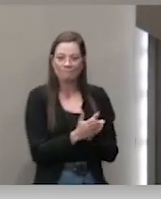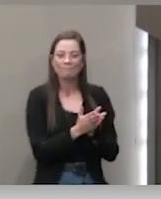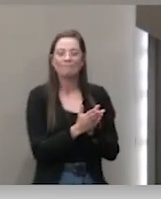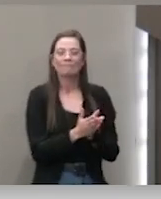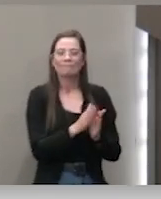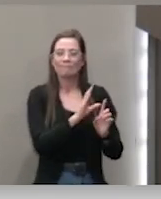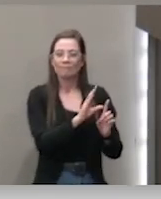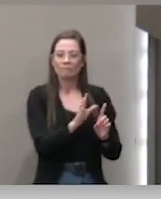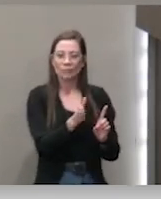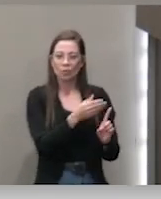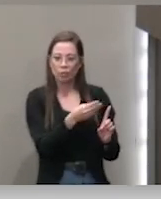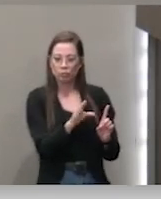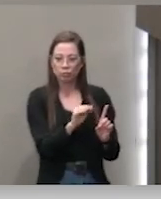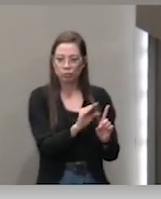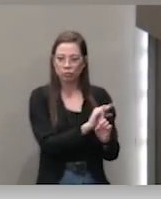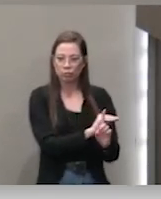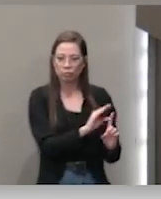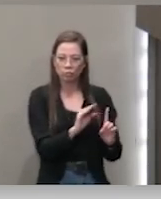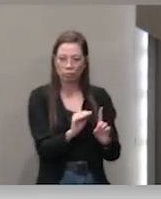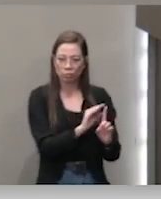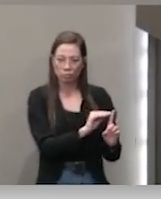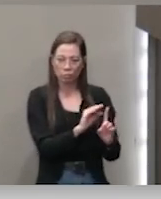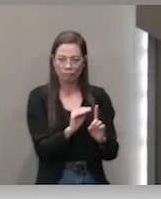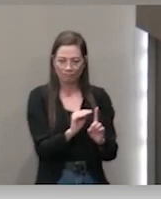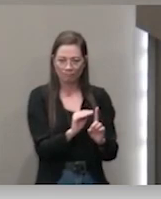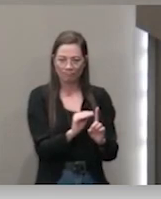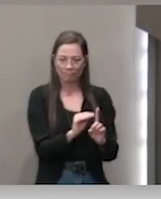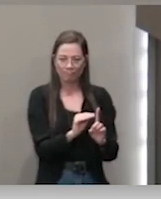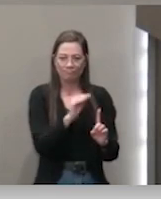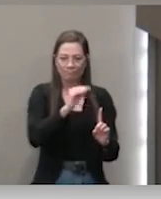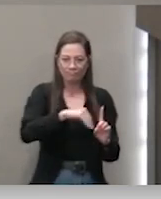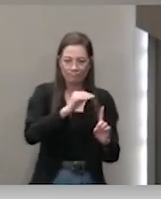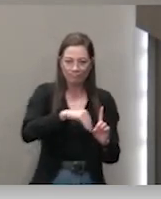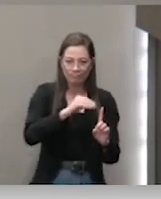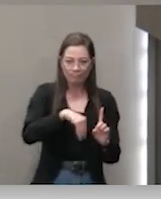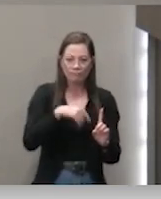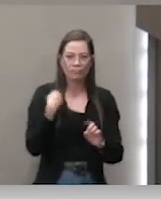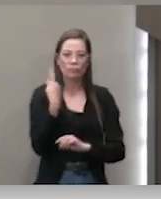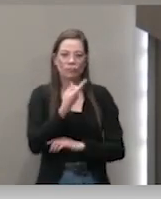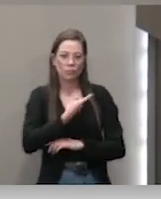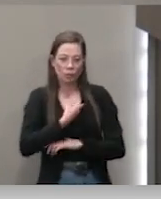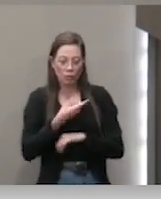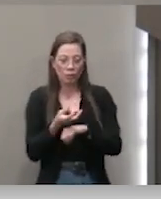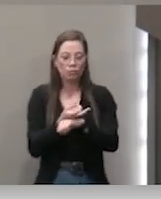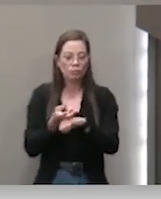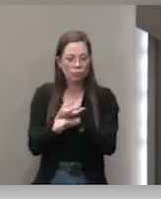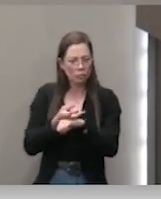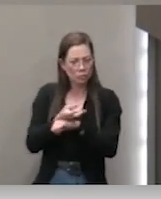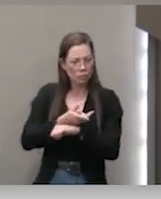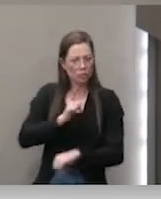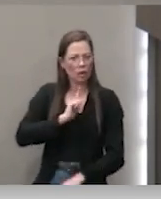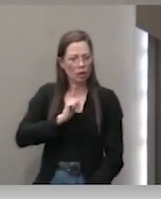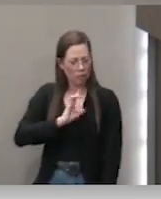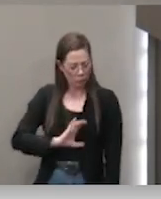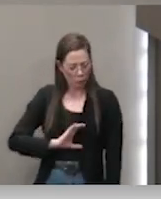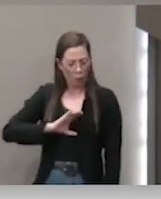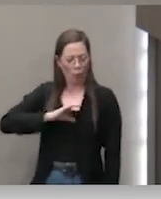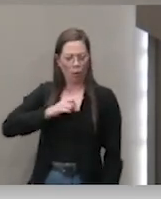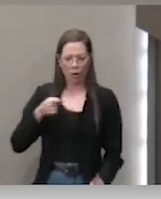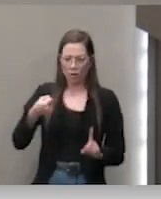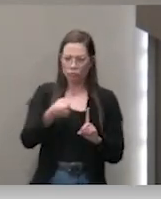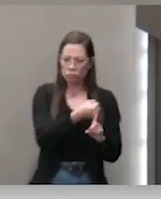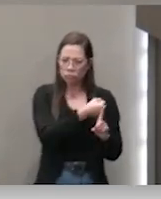delegada Rafaela e meus colegas, iremos buscar o covarde que tem a coragem de querer